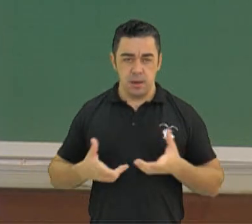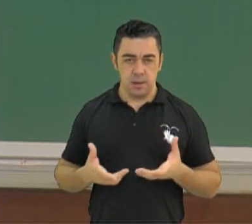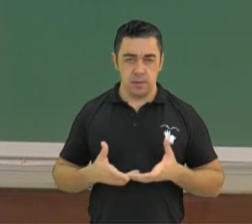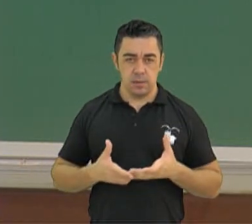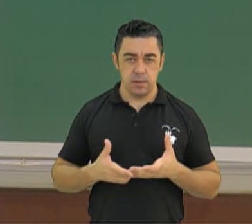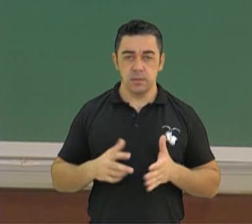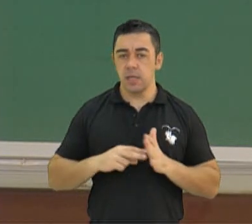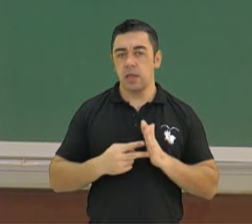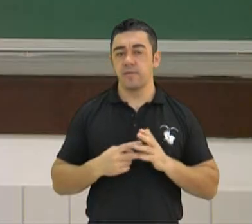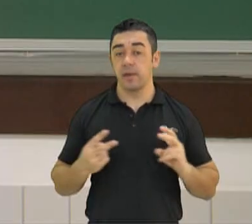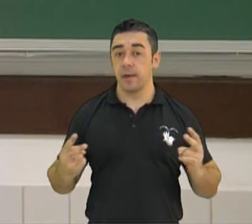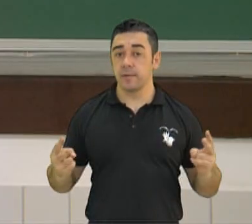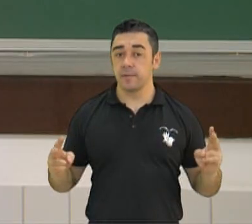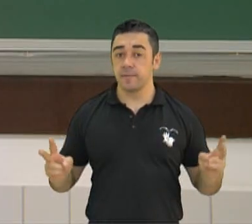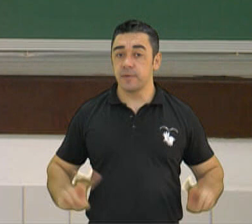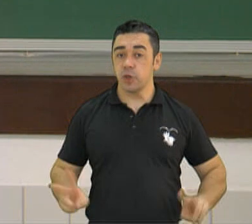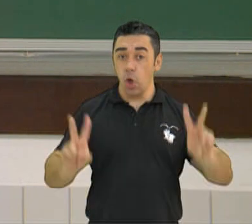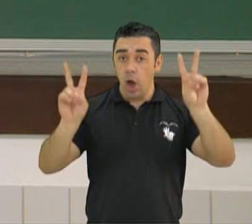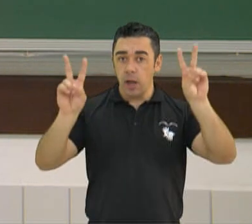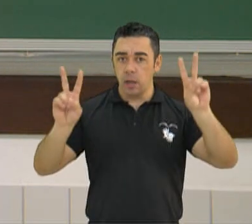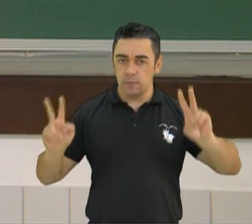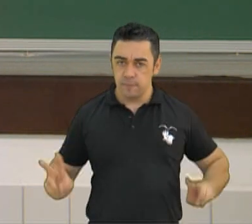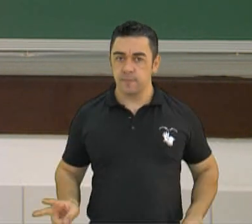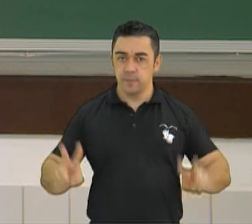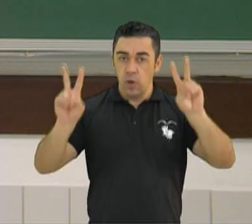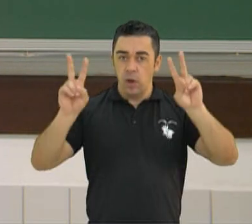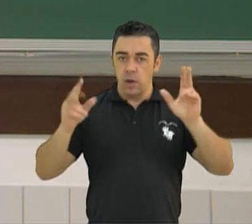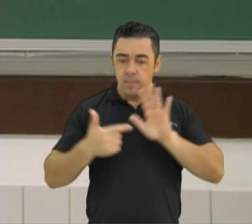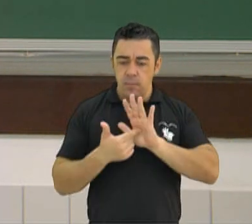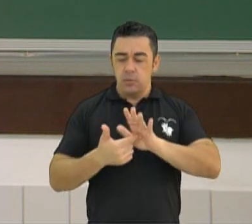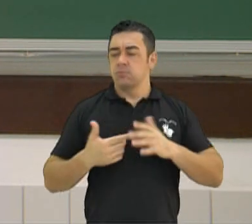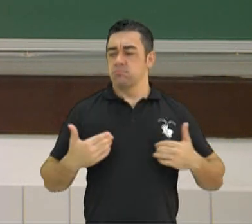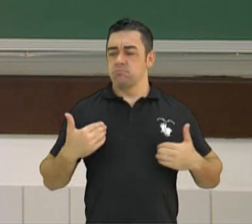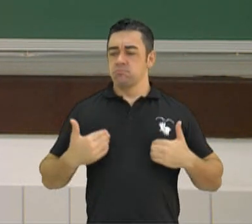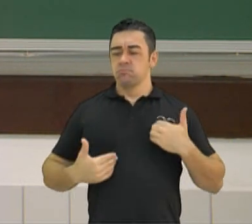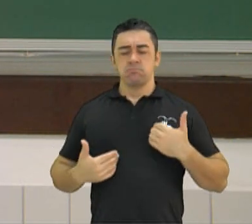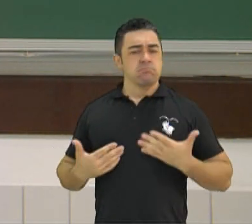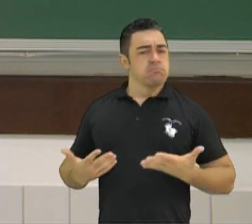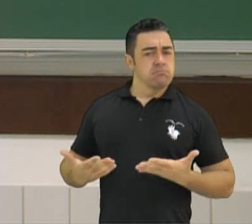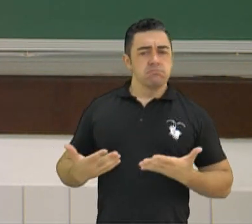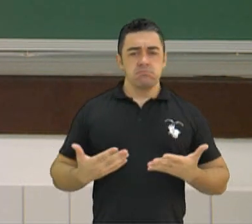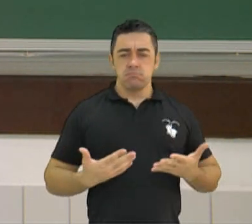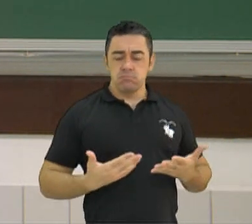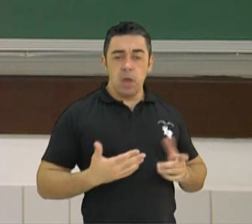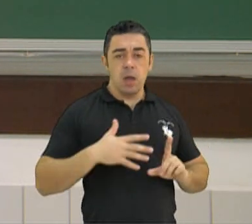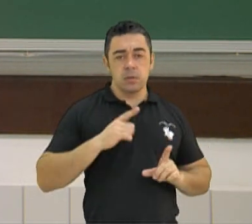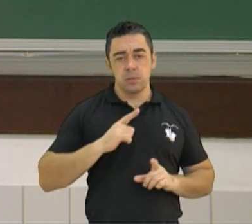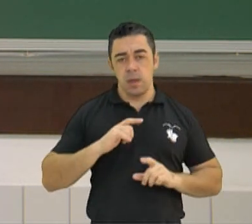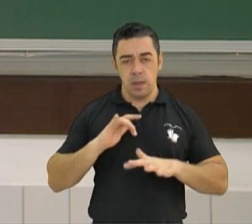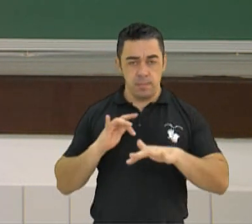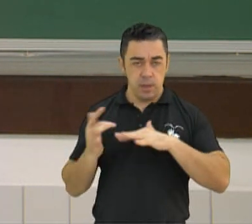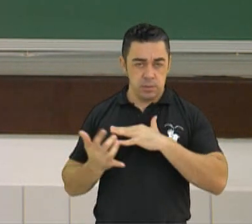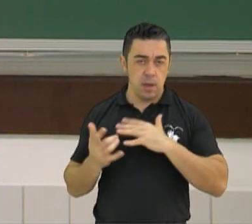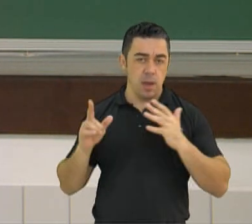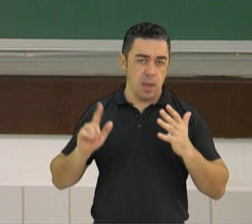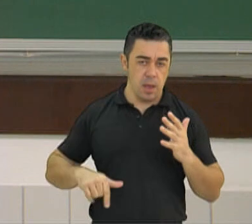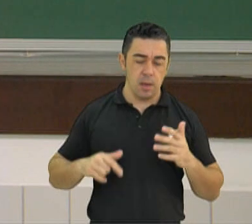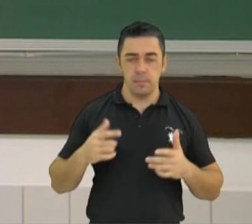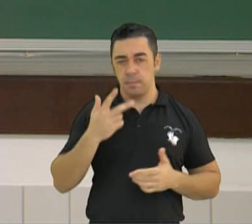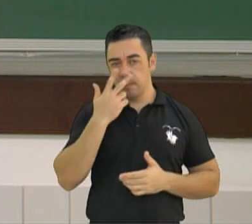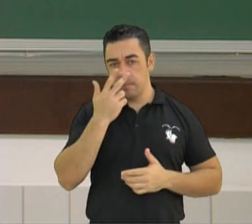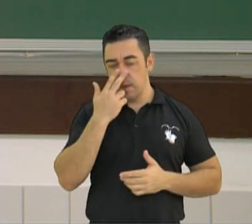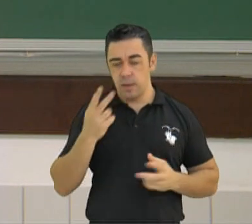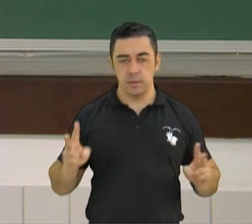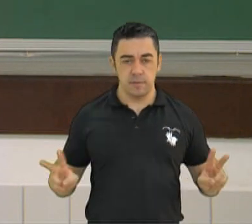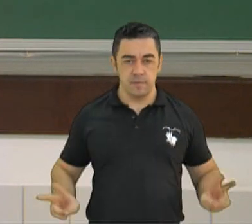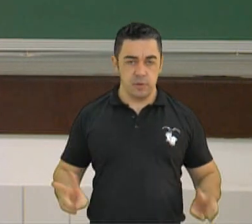uma vitória. Então, quando as pessoas exibem os seus corpos aí nas mídias sociais, elas exibem como se